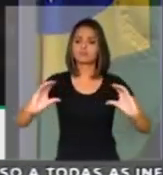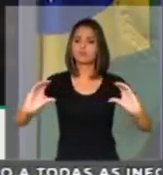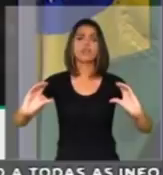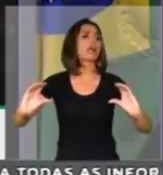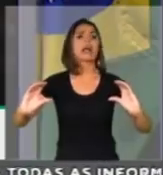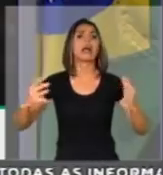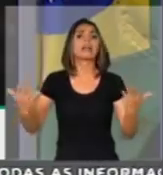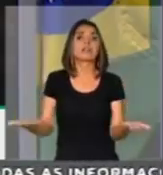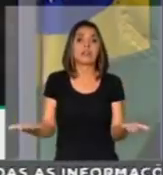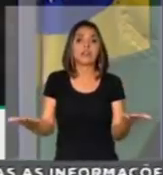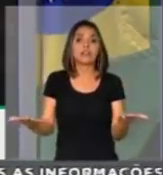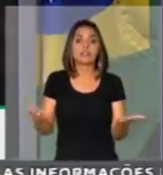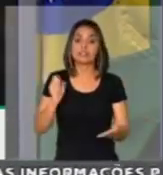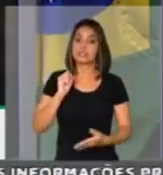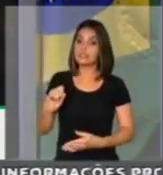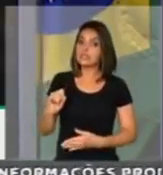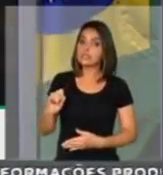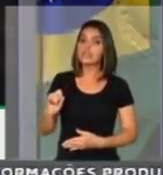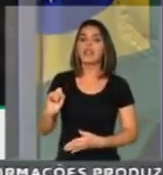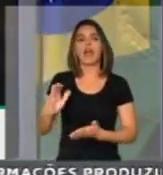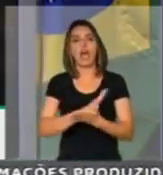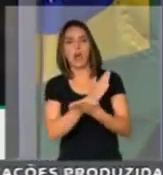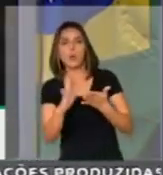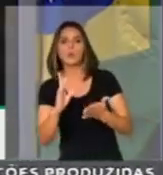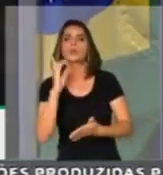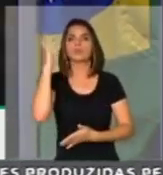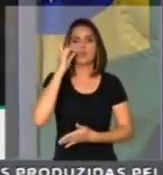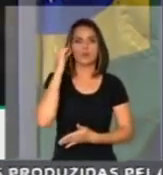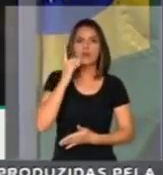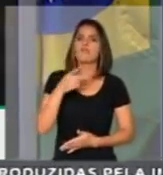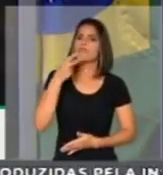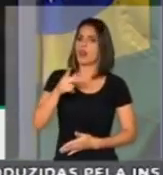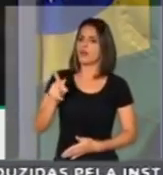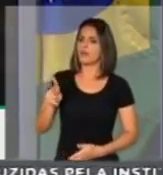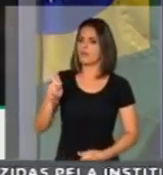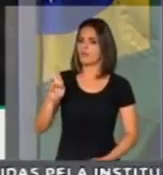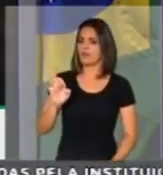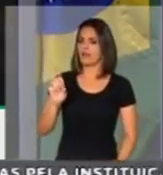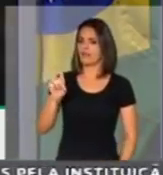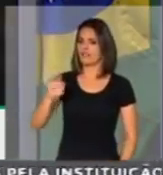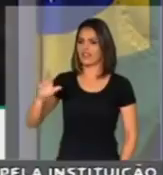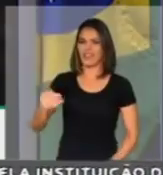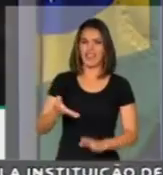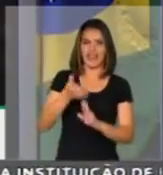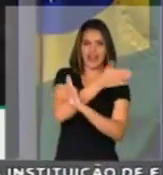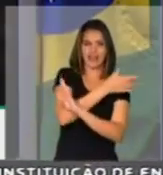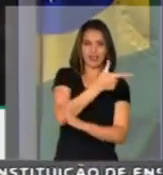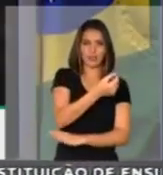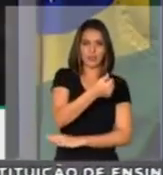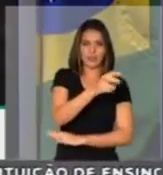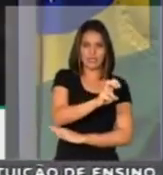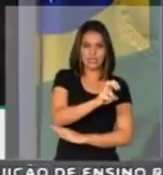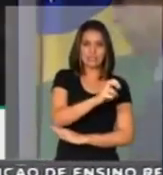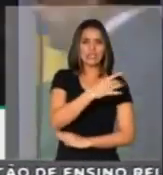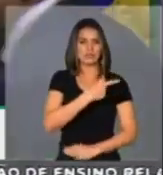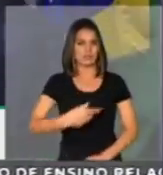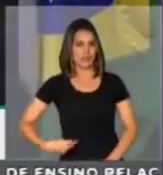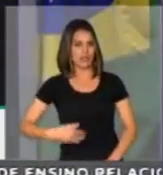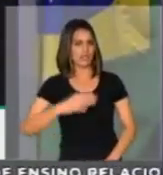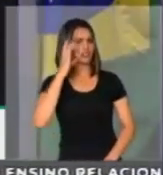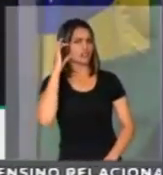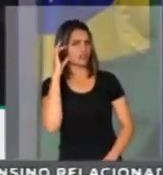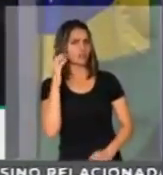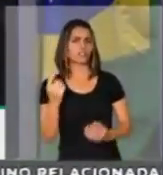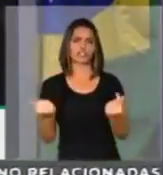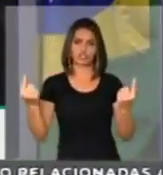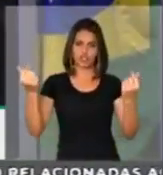dinheiro? Se há afirmação por parte de parlamentares de que a Previdência à época era superavitária de acordo com o relatório do senador Hélio José, precisa